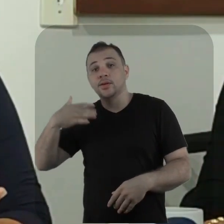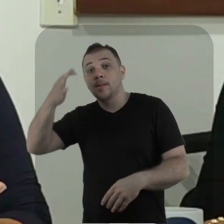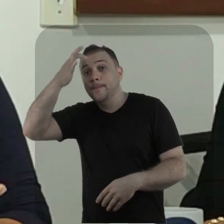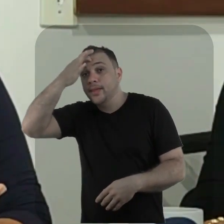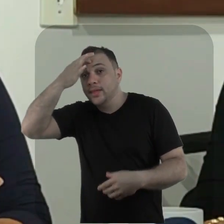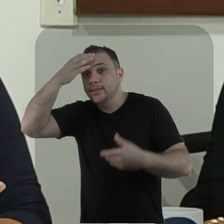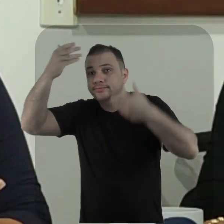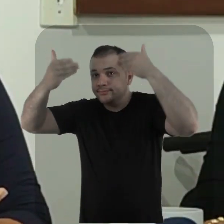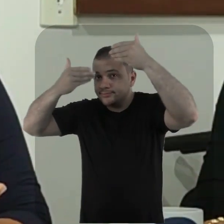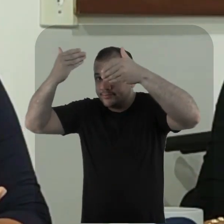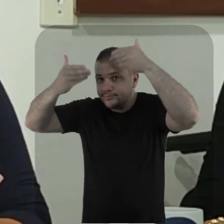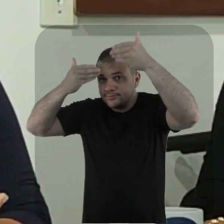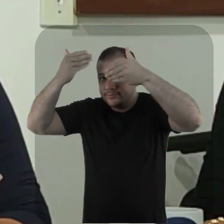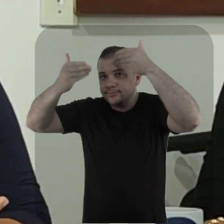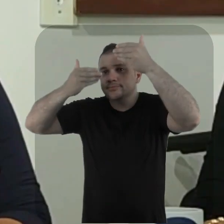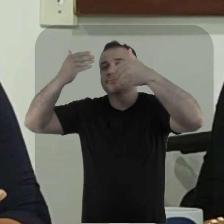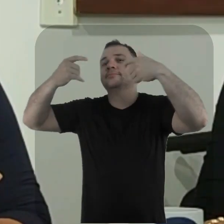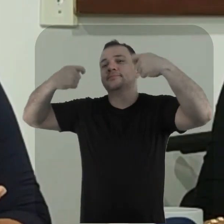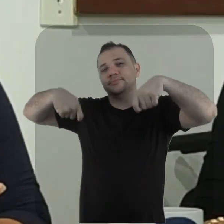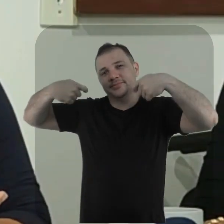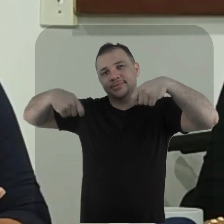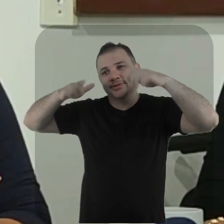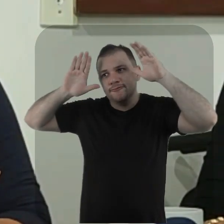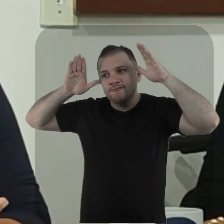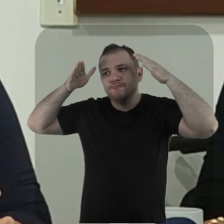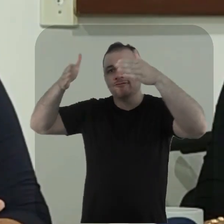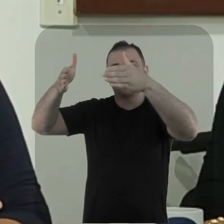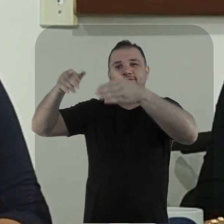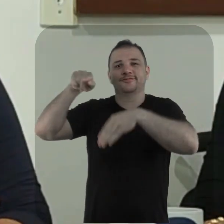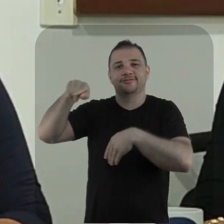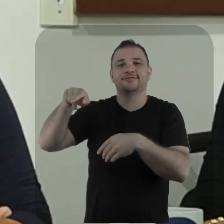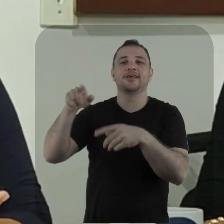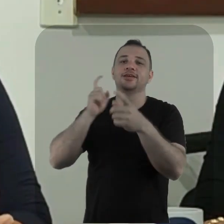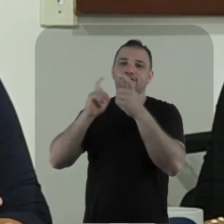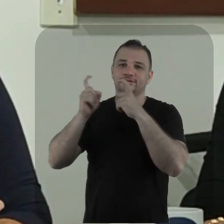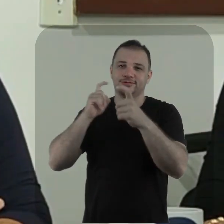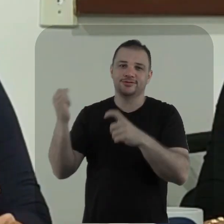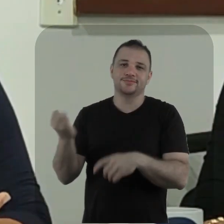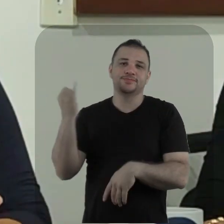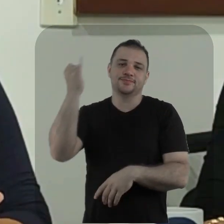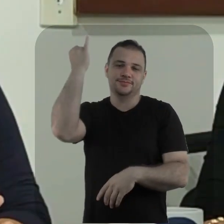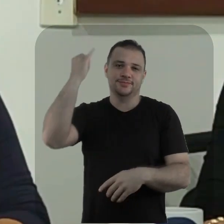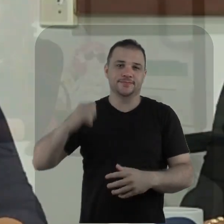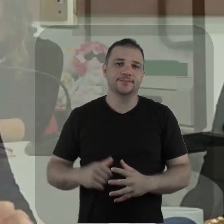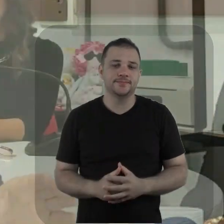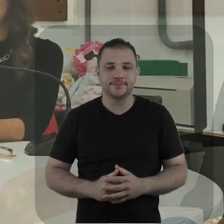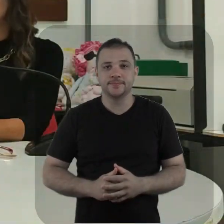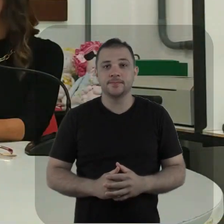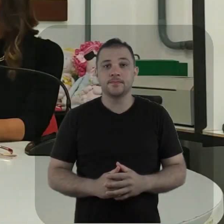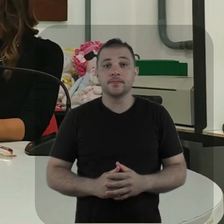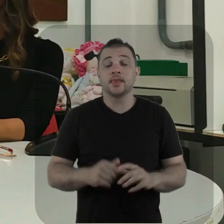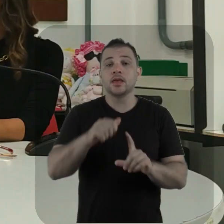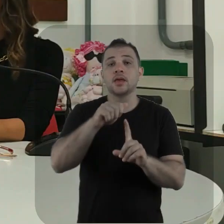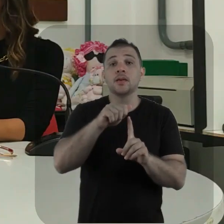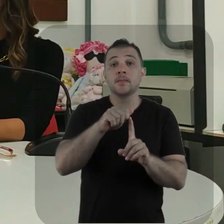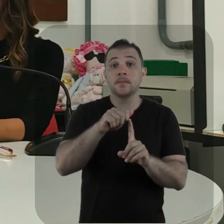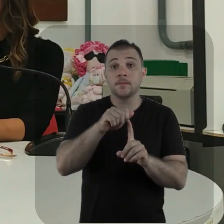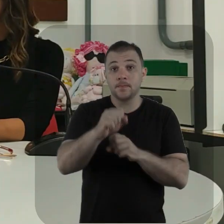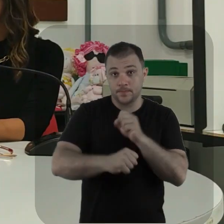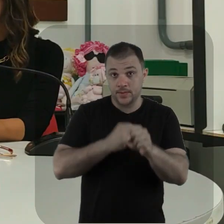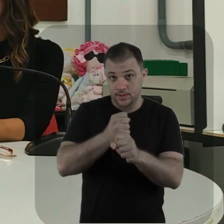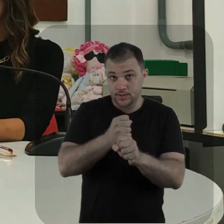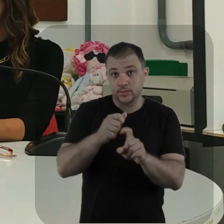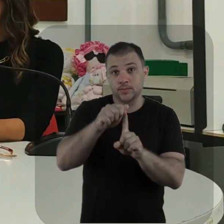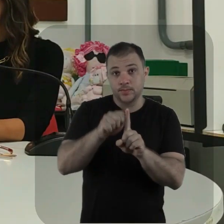é que também se possa dar essa ênfase para a saúde mental, a importância da saúde mental. O tema da